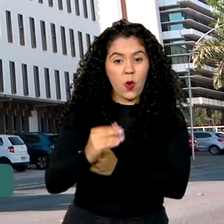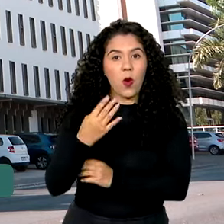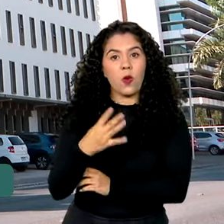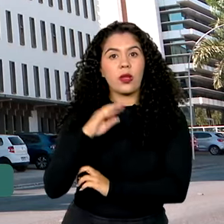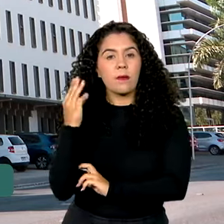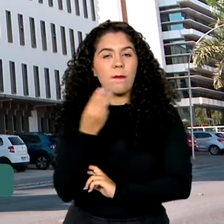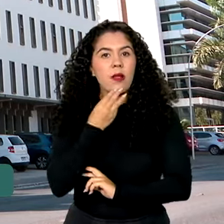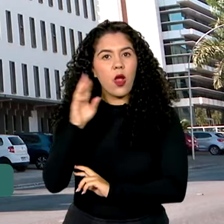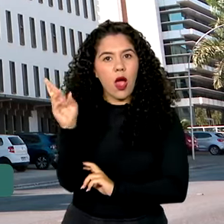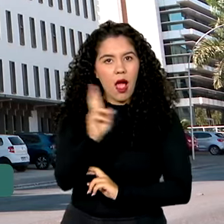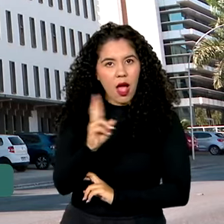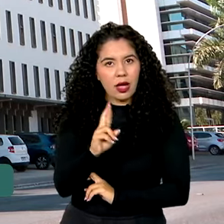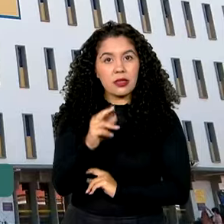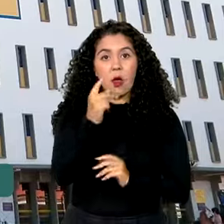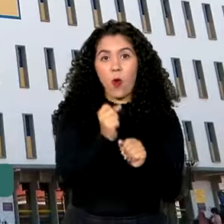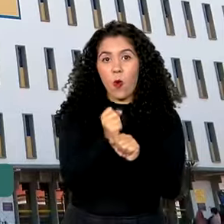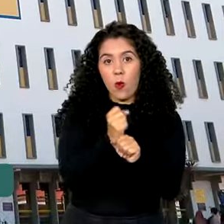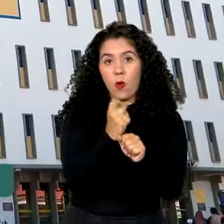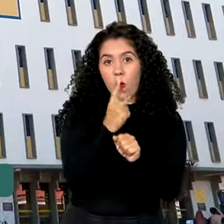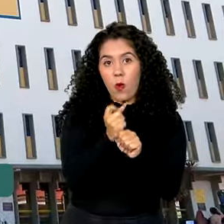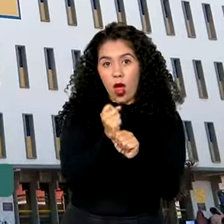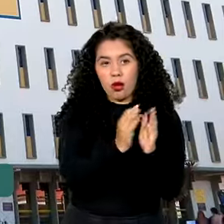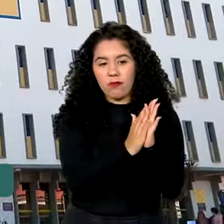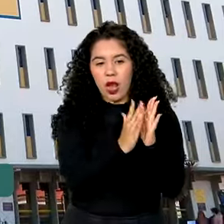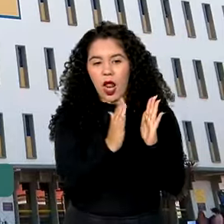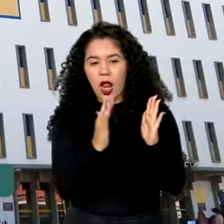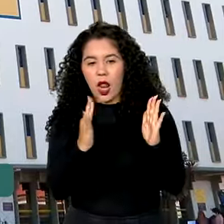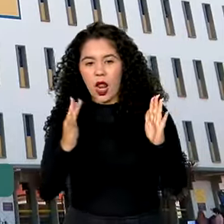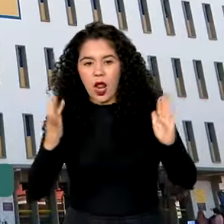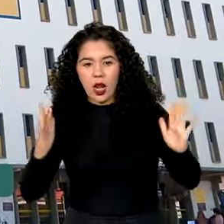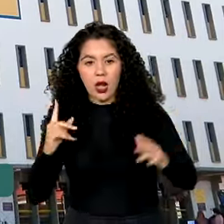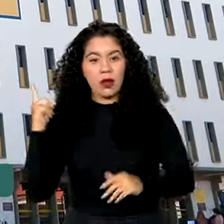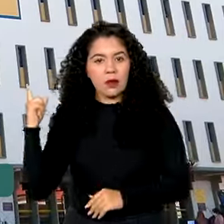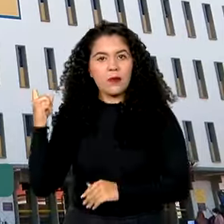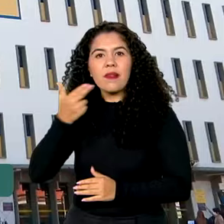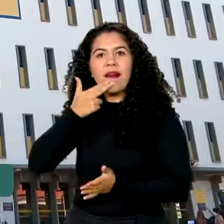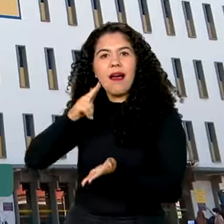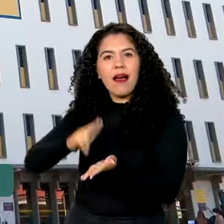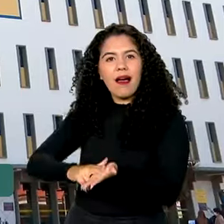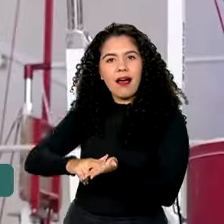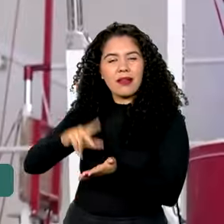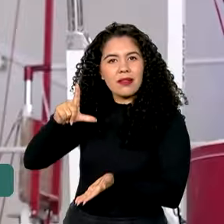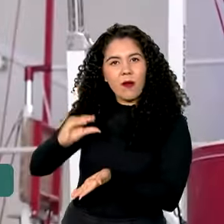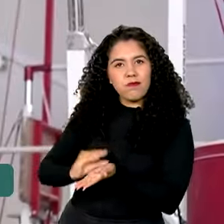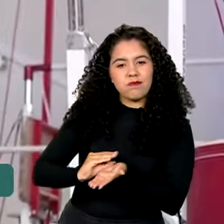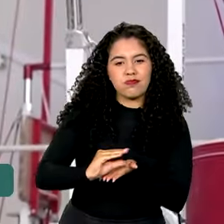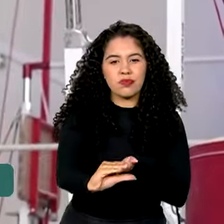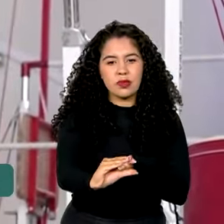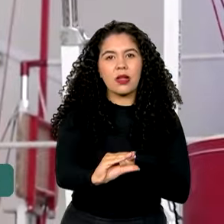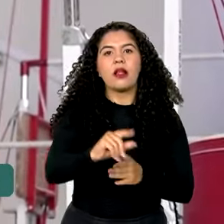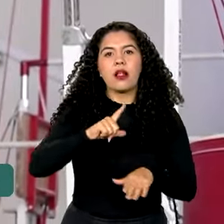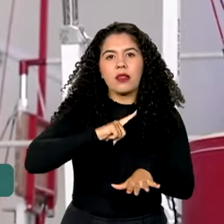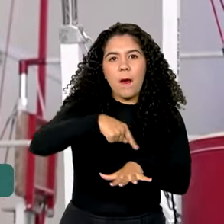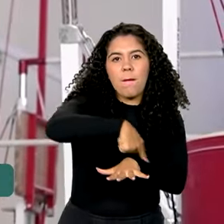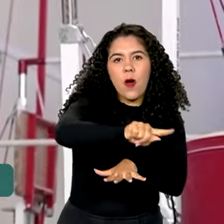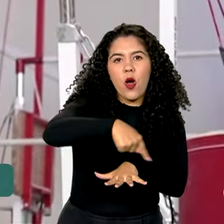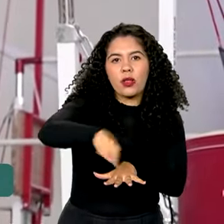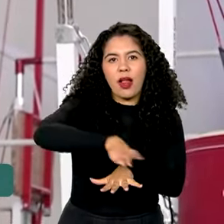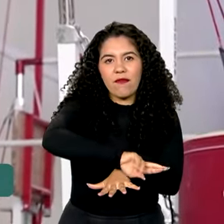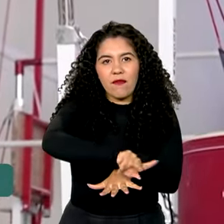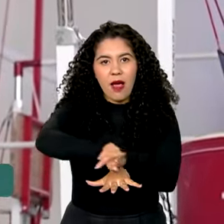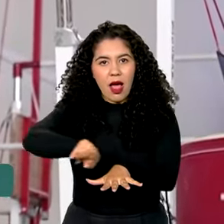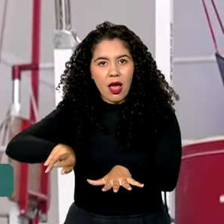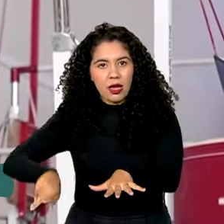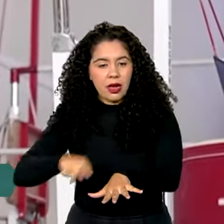R$4.500.000 e duração de um ano, o investimento dos Correios inclui diversas modalidades, como a ginástica artística, feminina